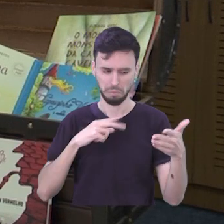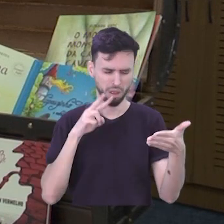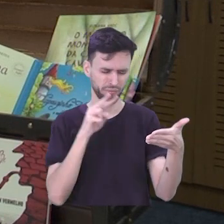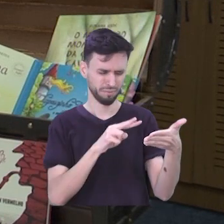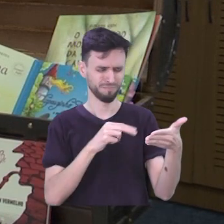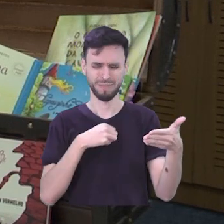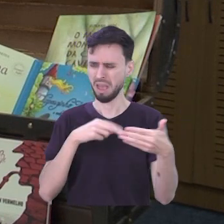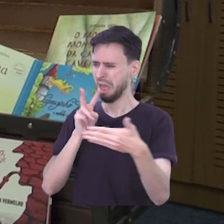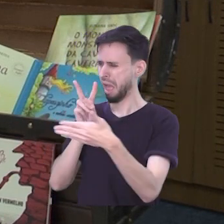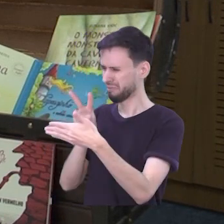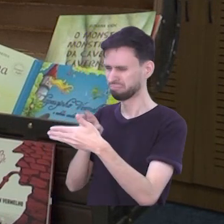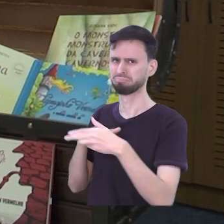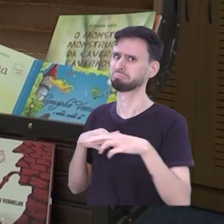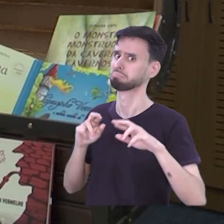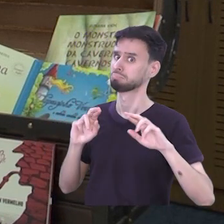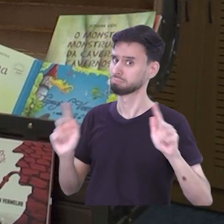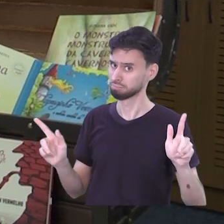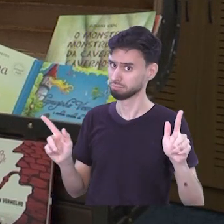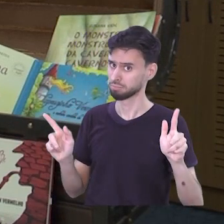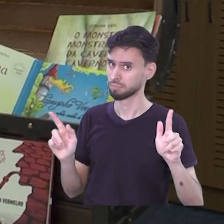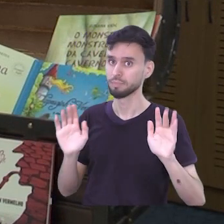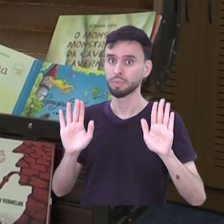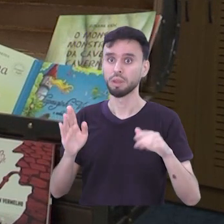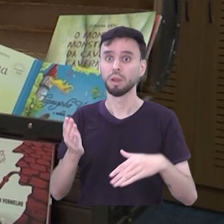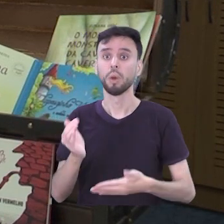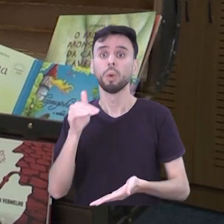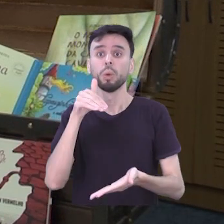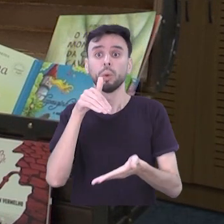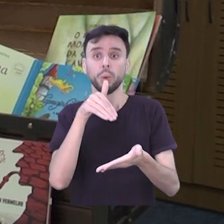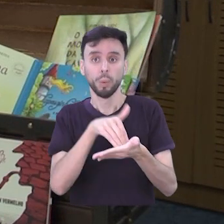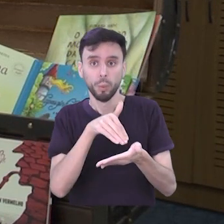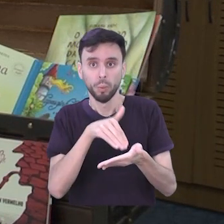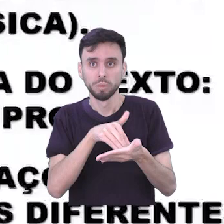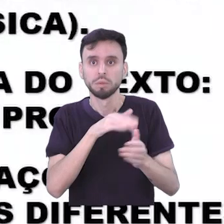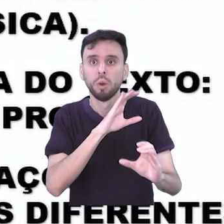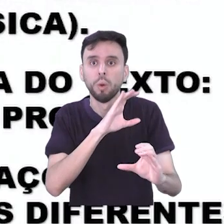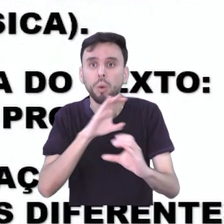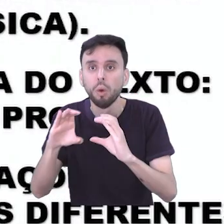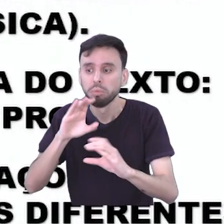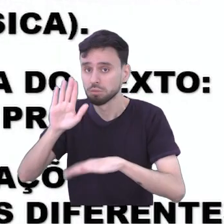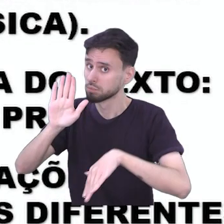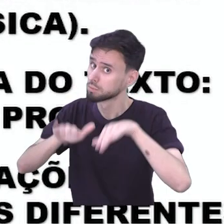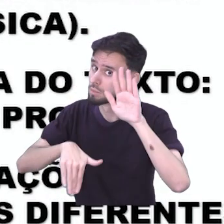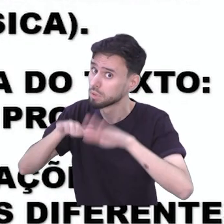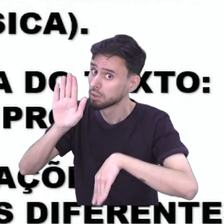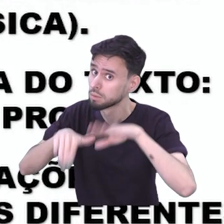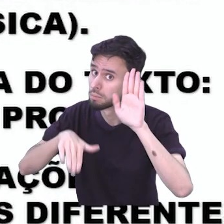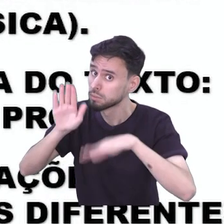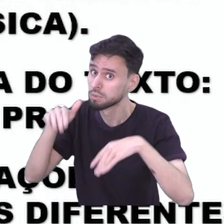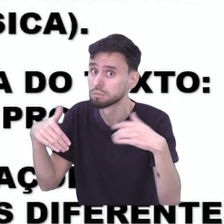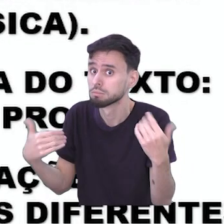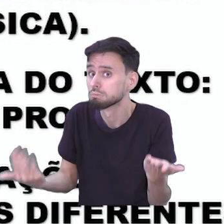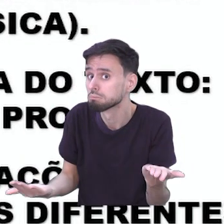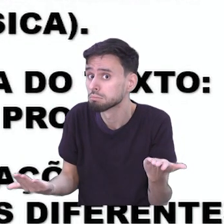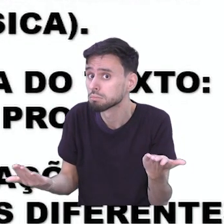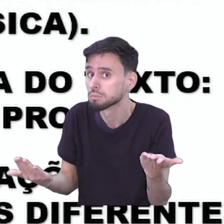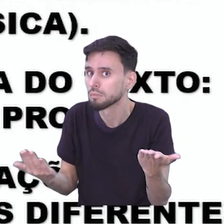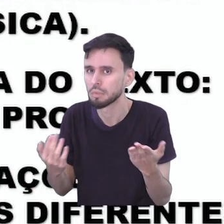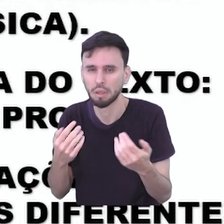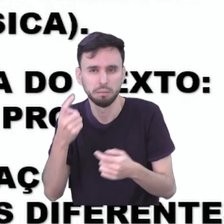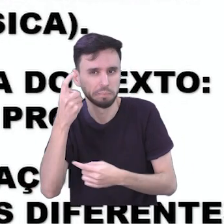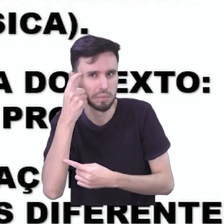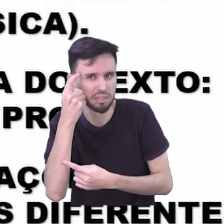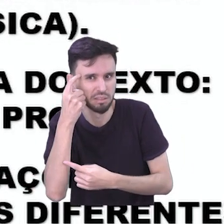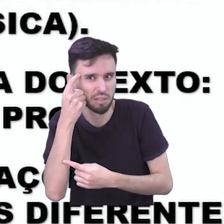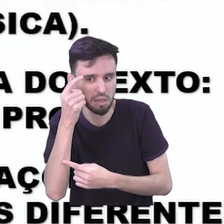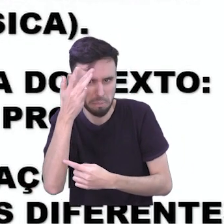enxerga ele no papel, muda totalmente, né? E por último, as situações comunicativas, ou seja, para que eles foram escritos? Será